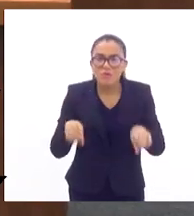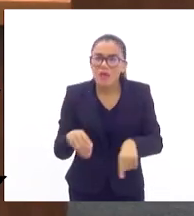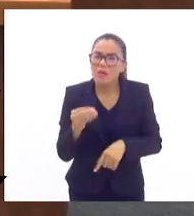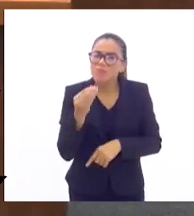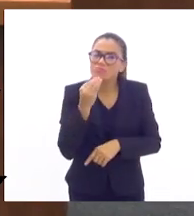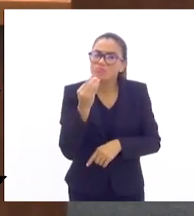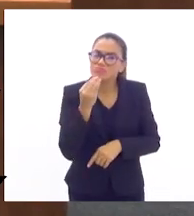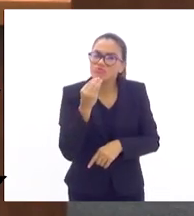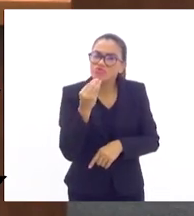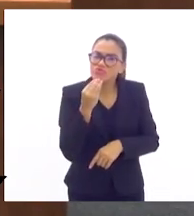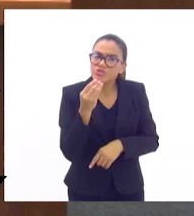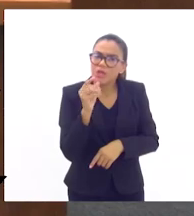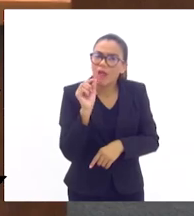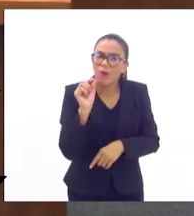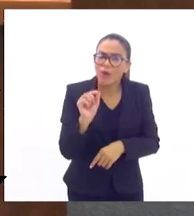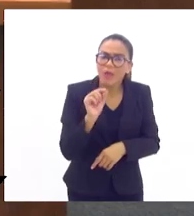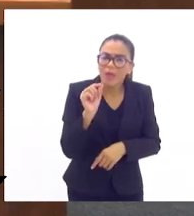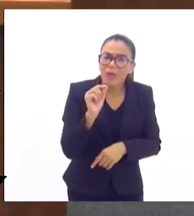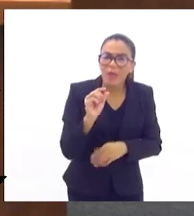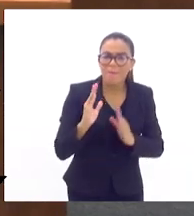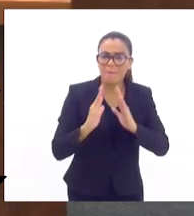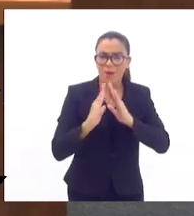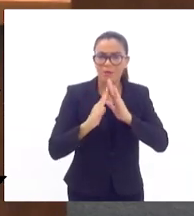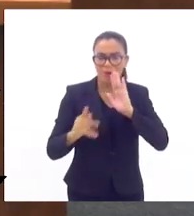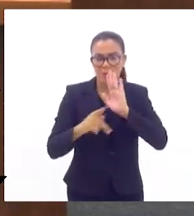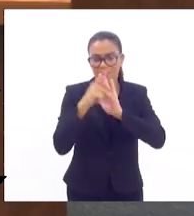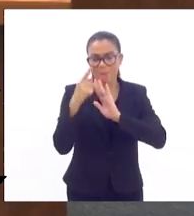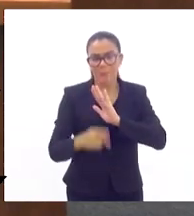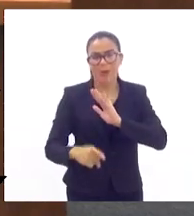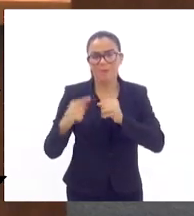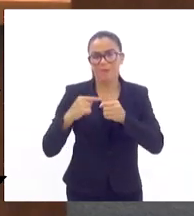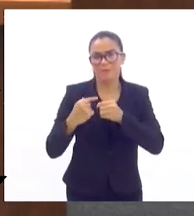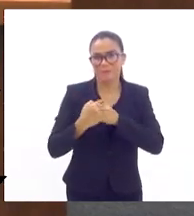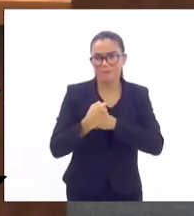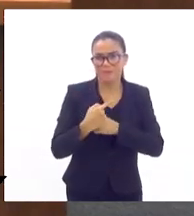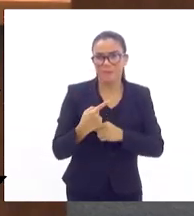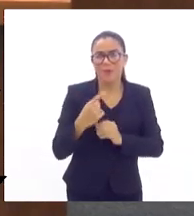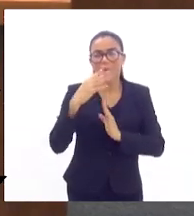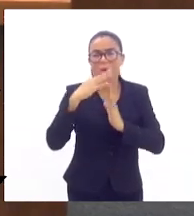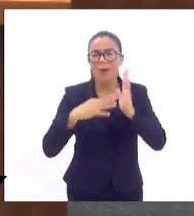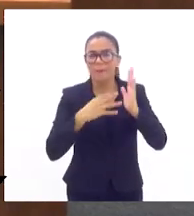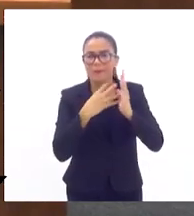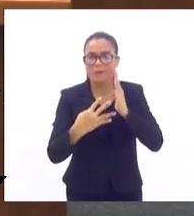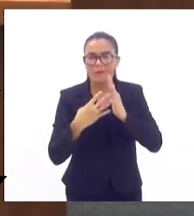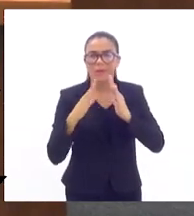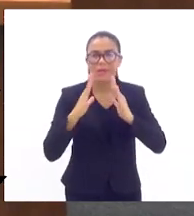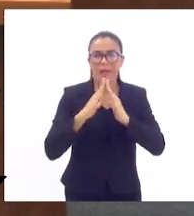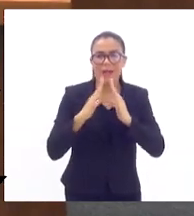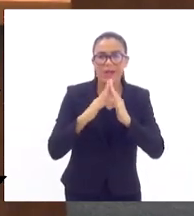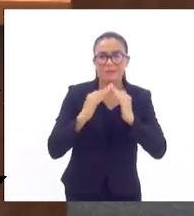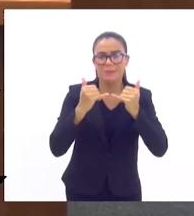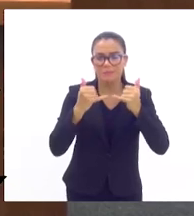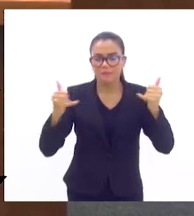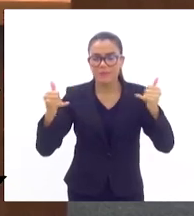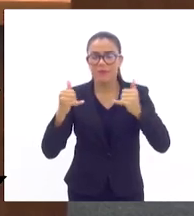útil nessa empresa, até mesmo igual você receber uma planilha de uma casa, de uma parte elétrica, uma